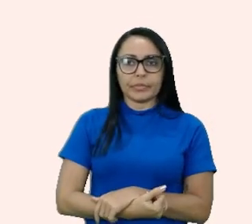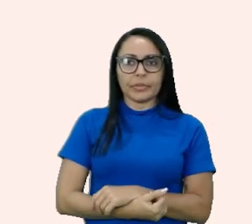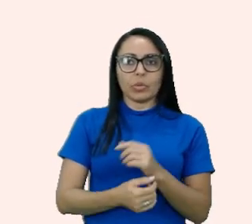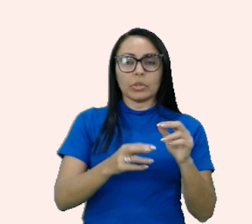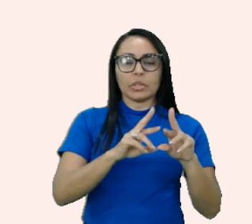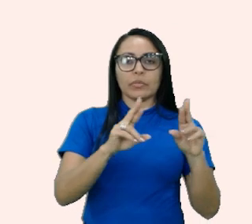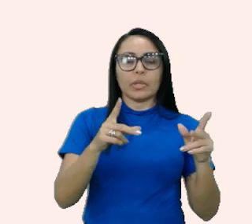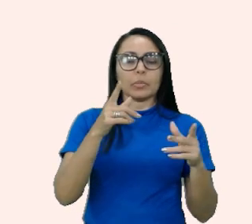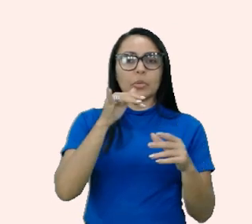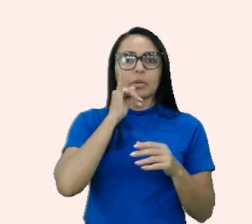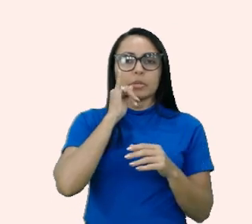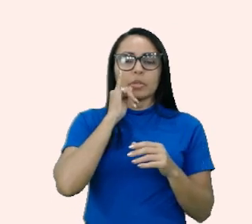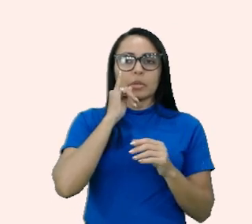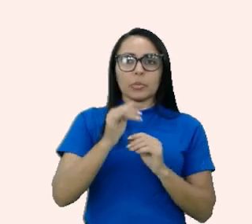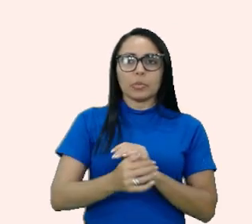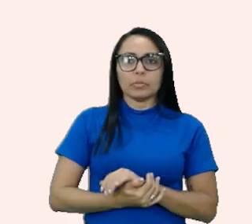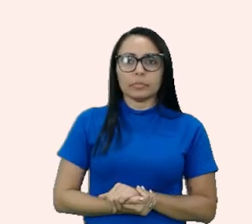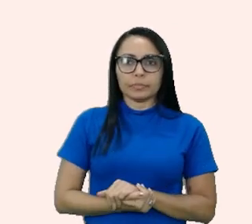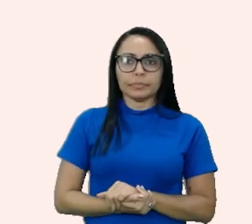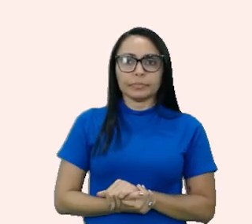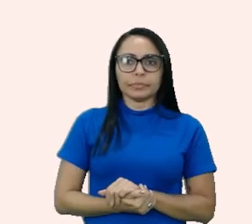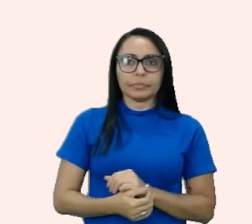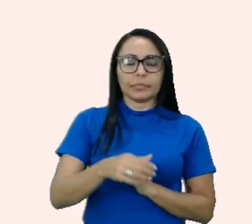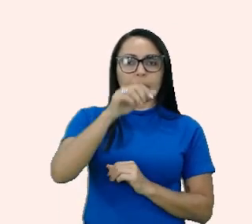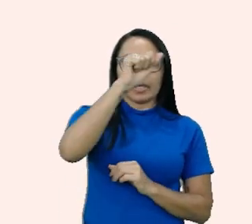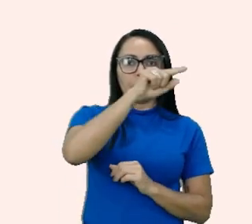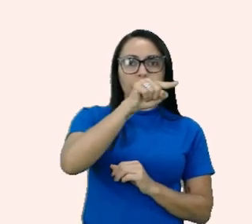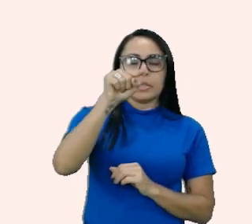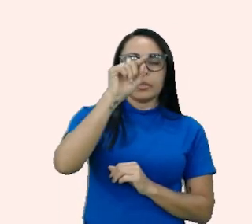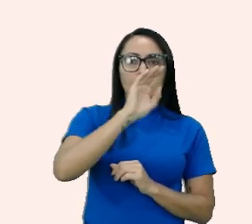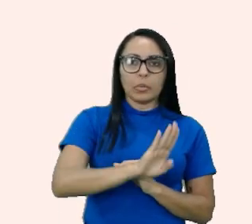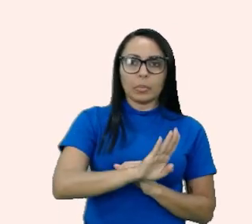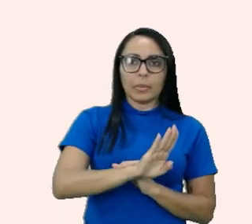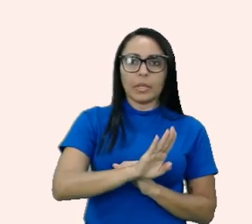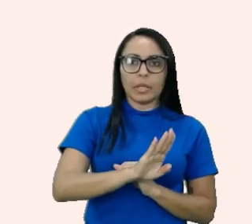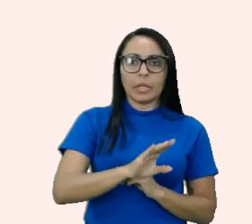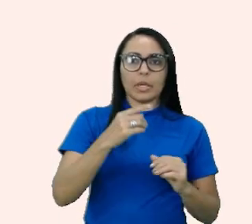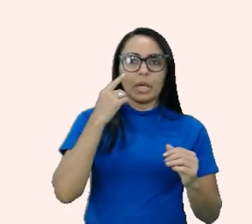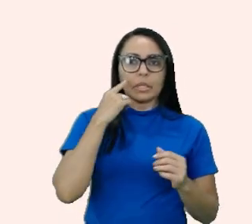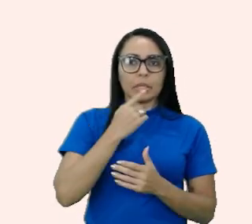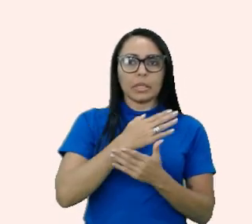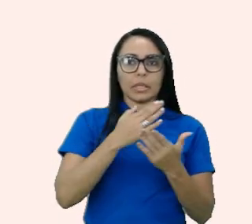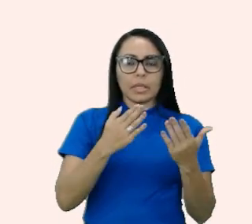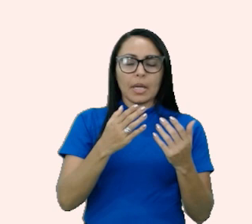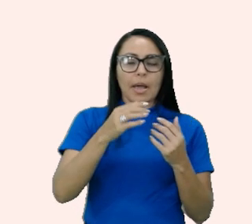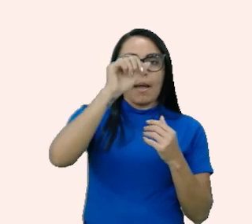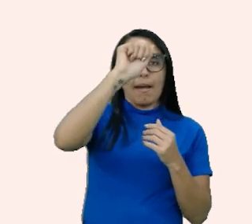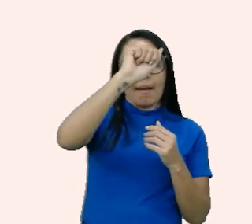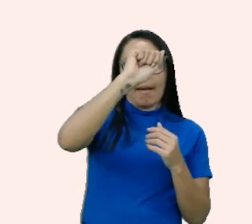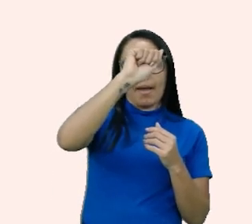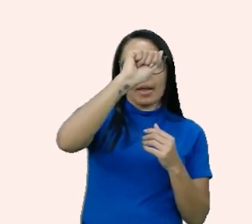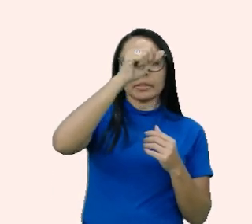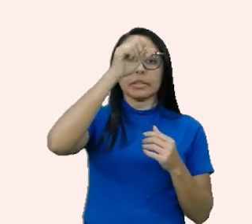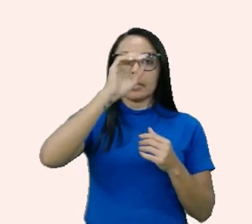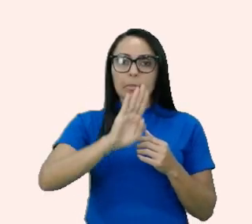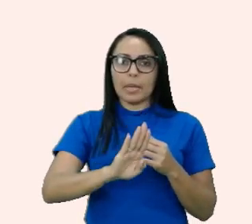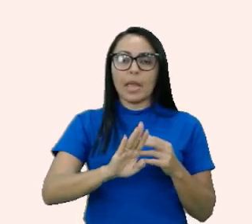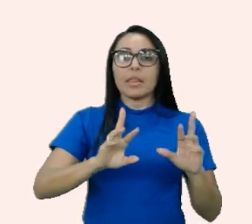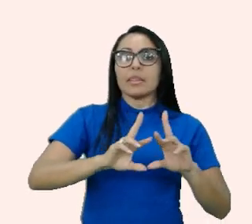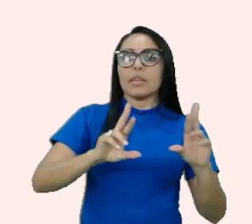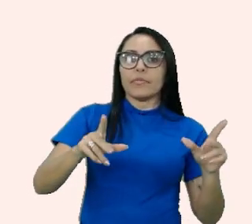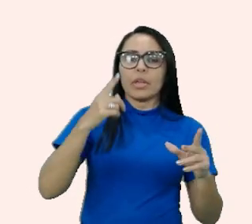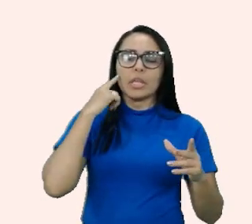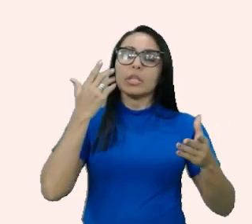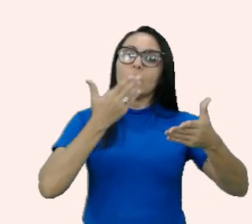distintas. Por exemplo, A dividido por B. A indicando uma grandeza, B indicando outra. Quando eu